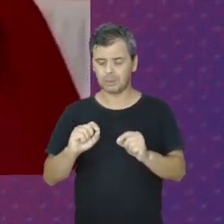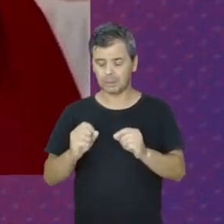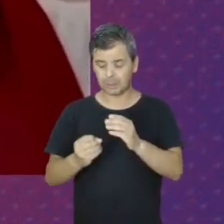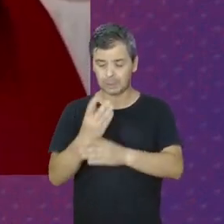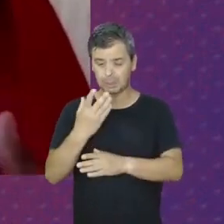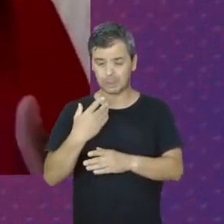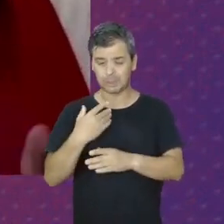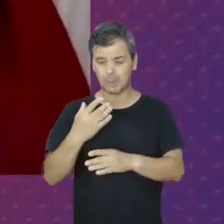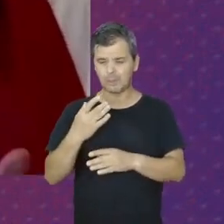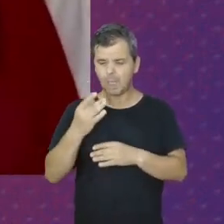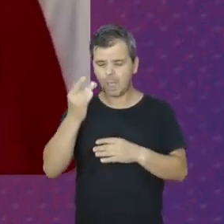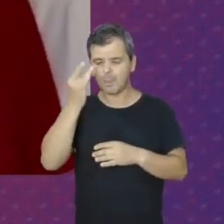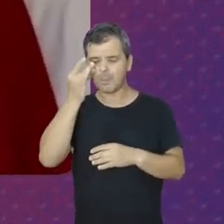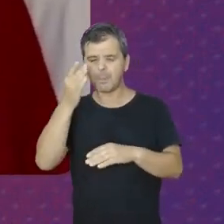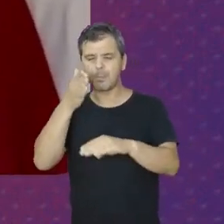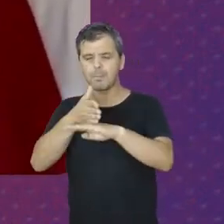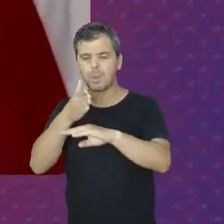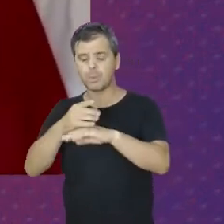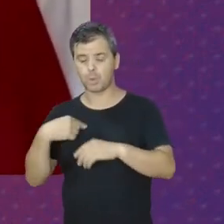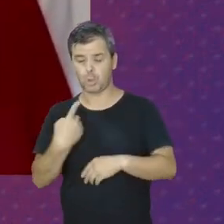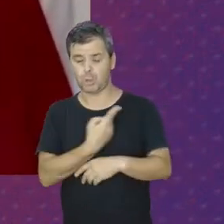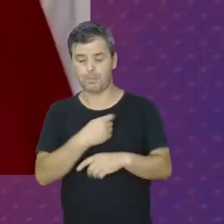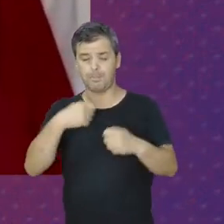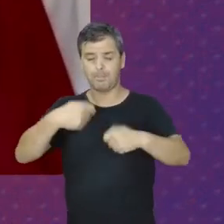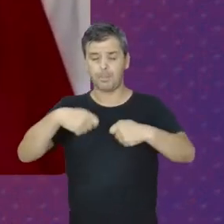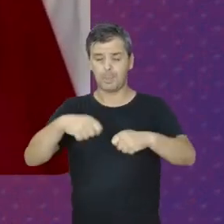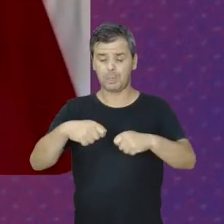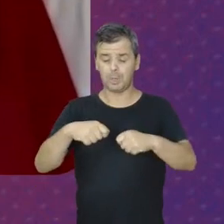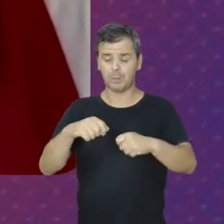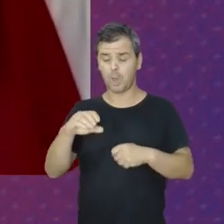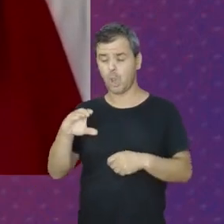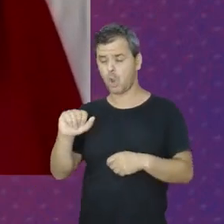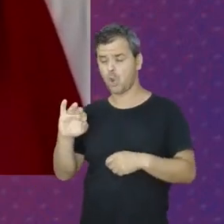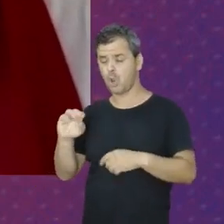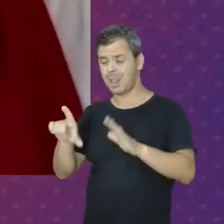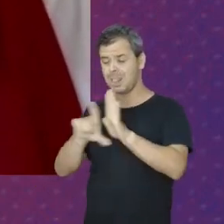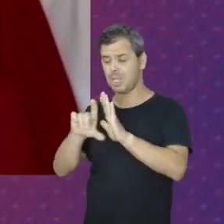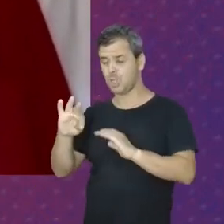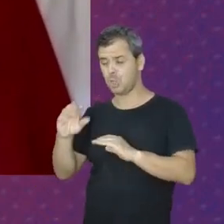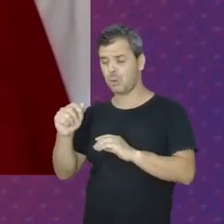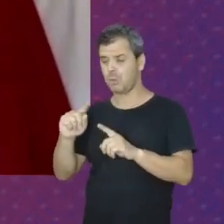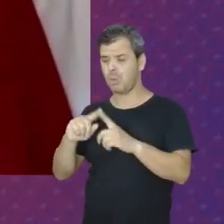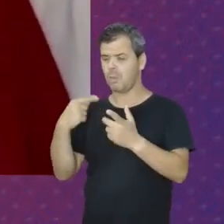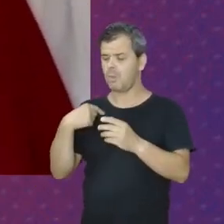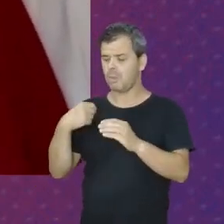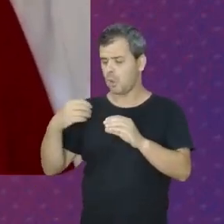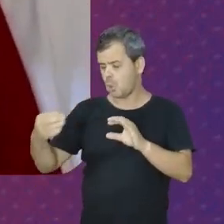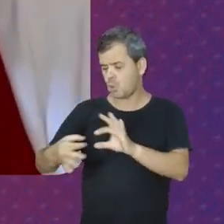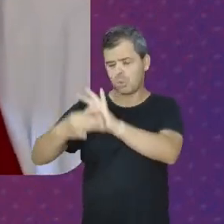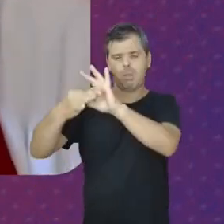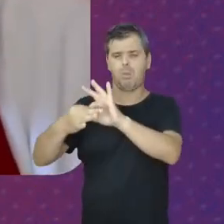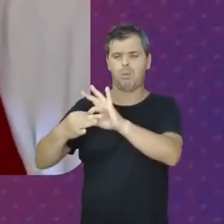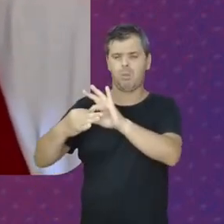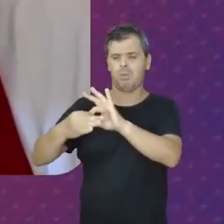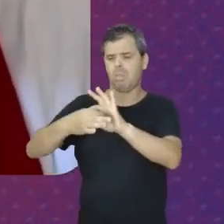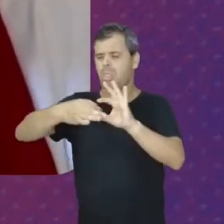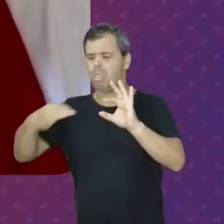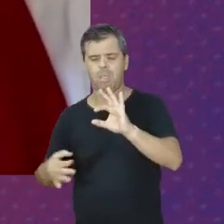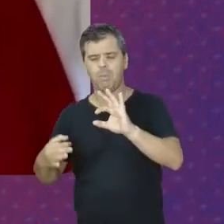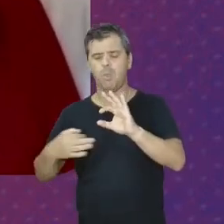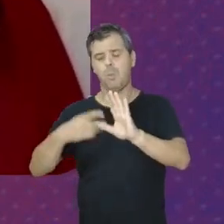proporcionar a presença. O que nós precisamos é que cotas não pode ser uma coisa descasada com alguns